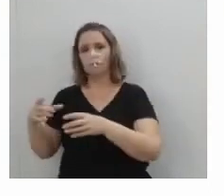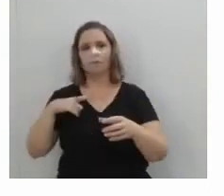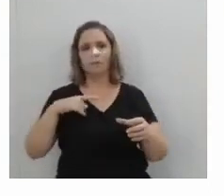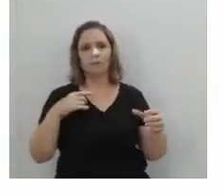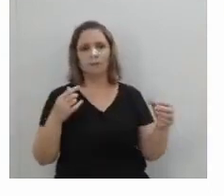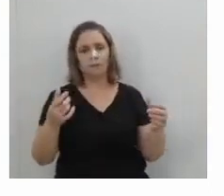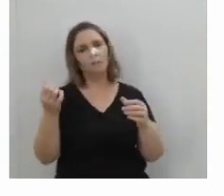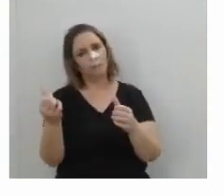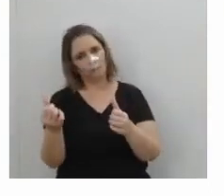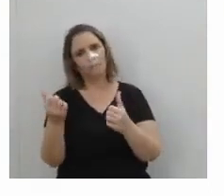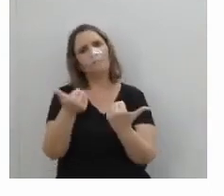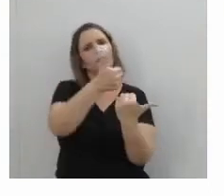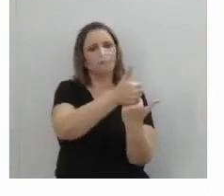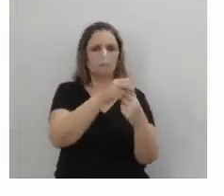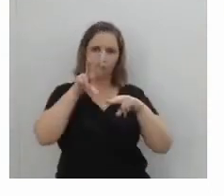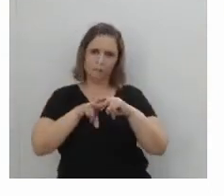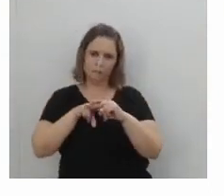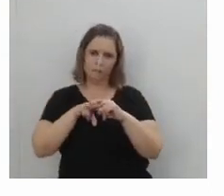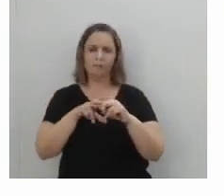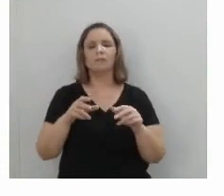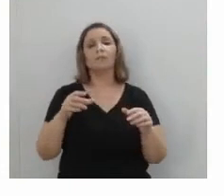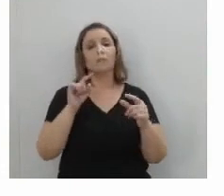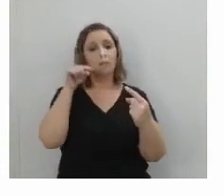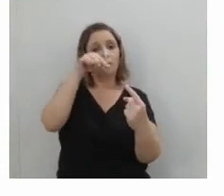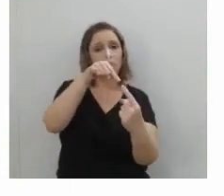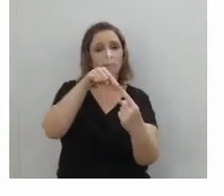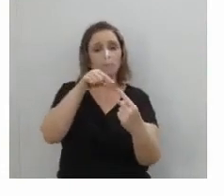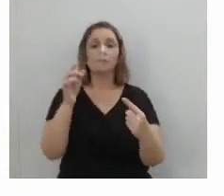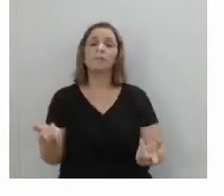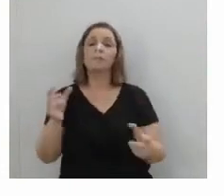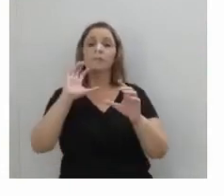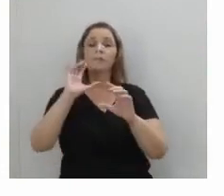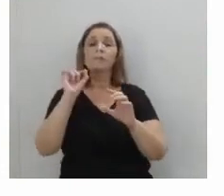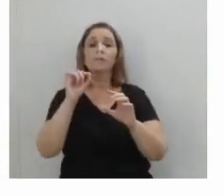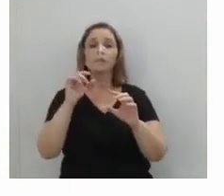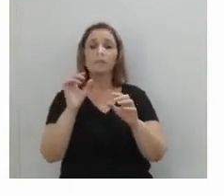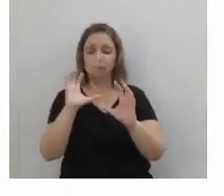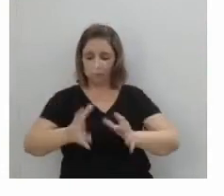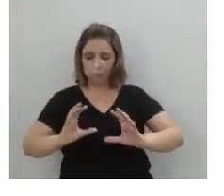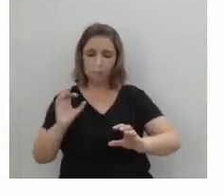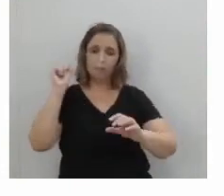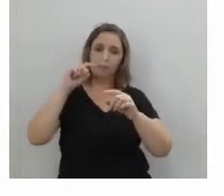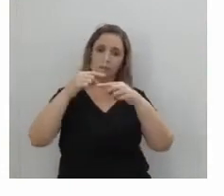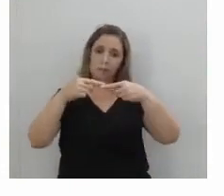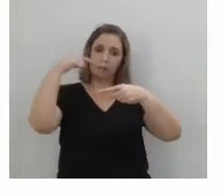6 jogadores substitutos. O objetivo desse jogo é fazer com que a bola caia dentro do chão da